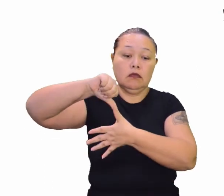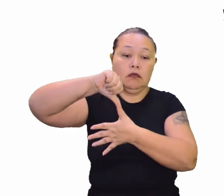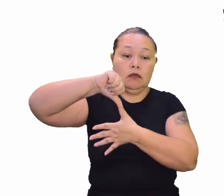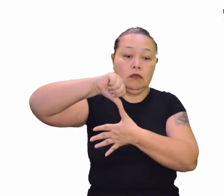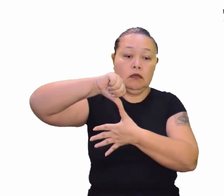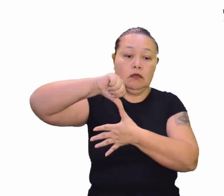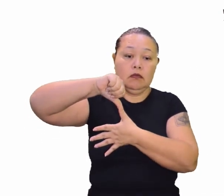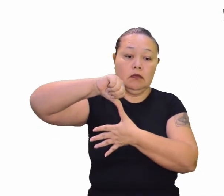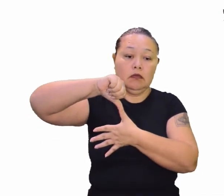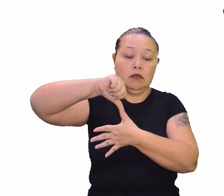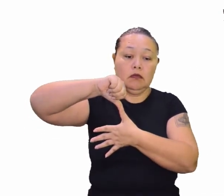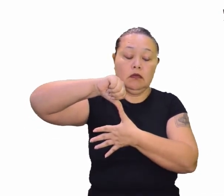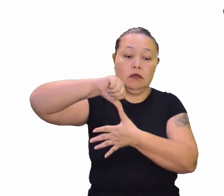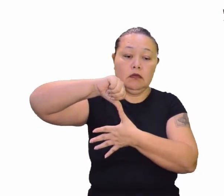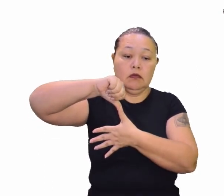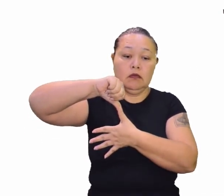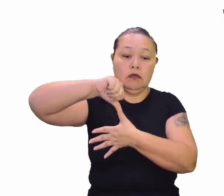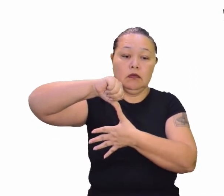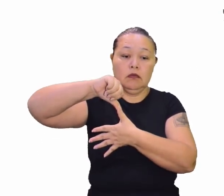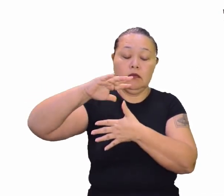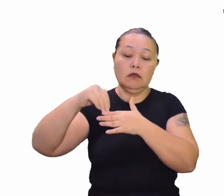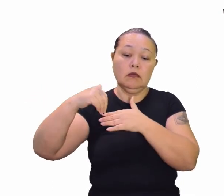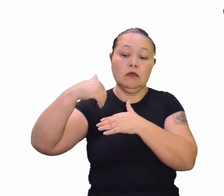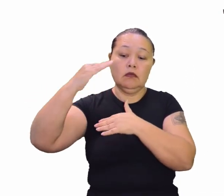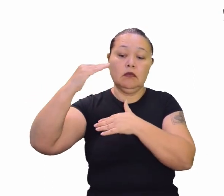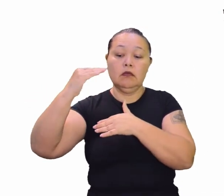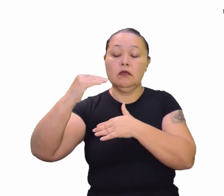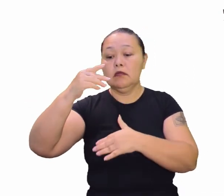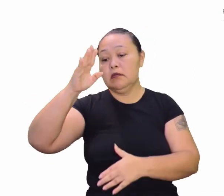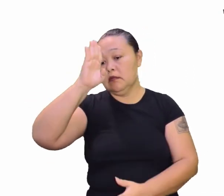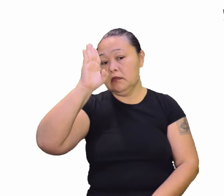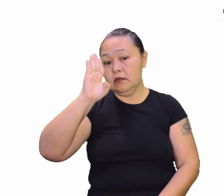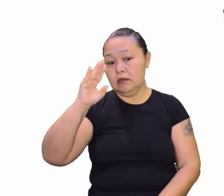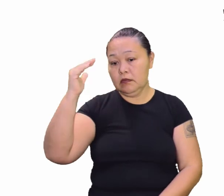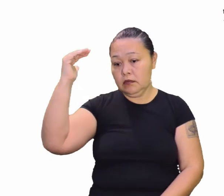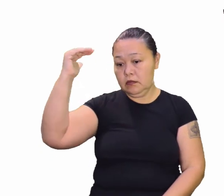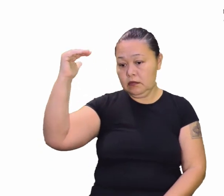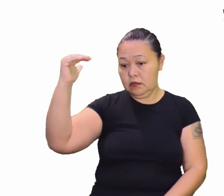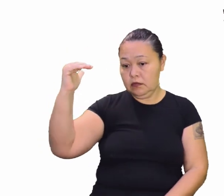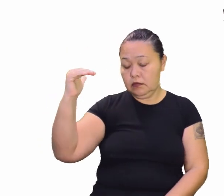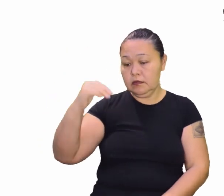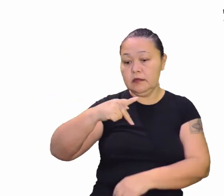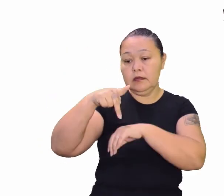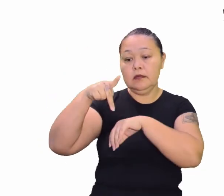Colômbia, Peru, Uruguai, Argentina e Chile à frente do Brasil.